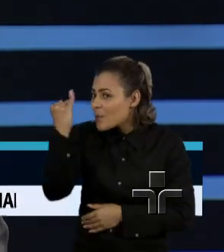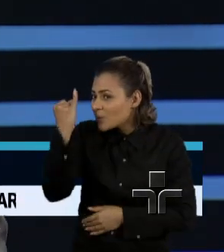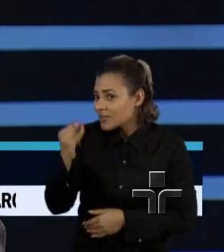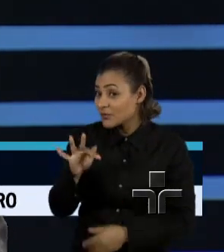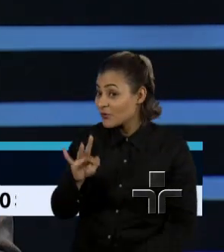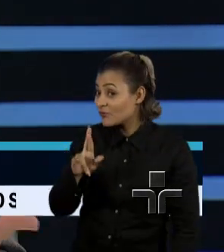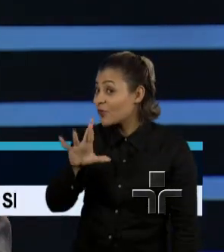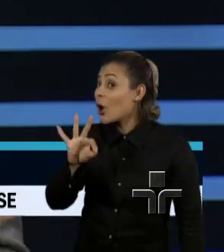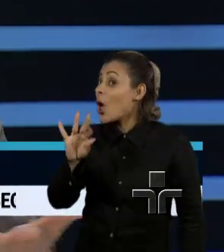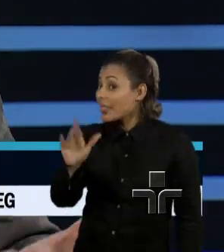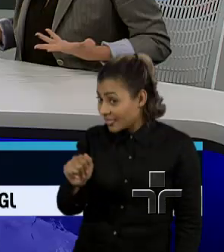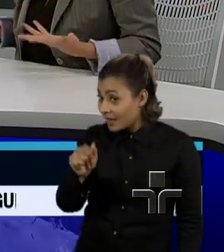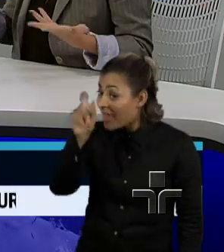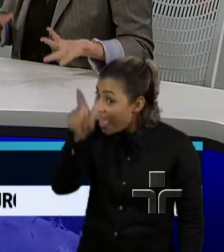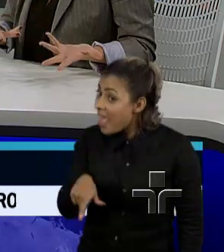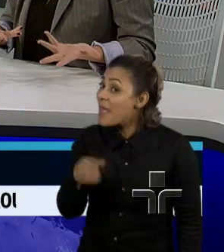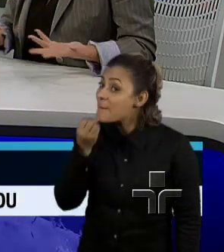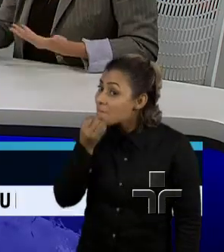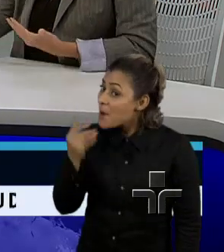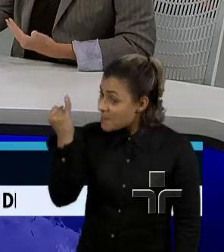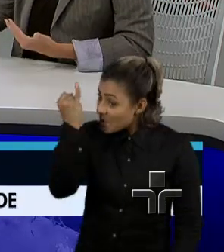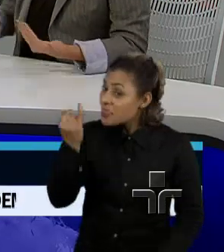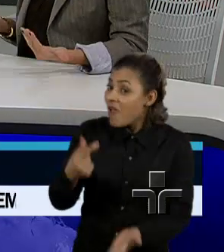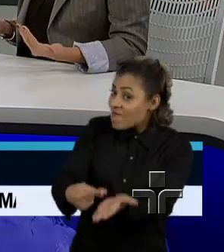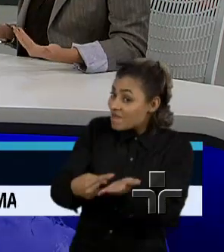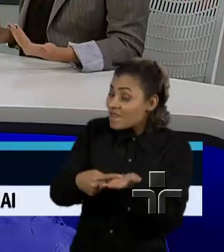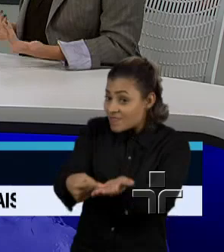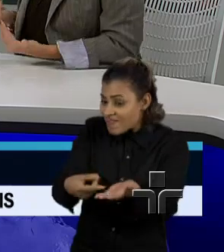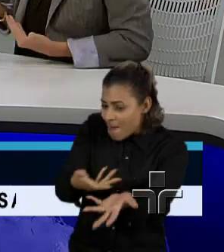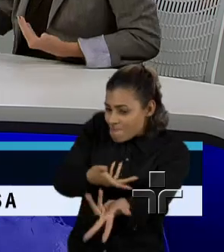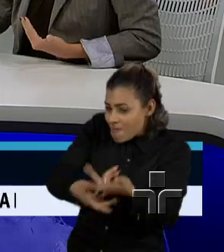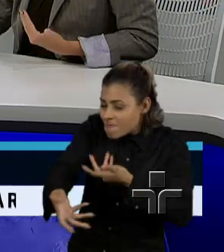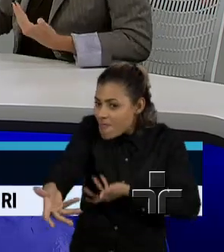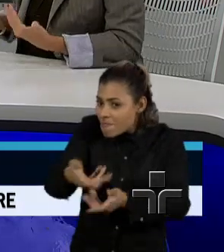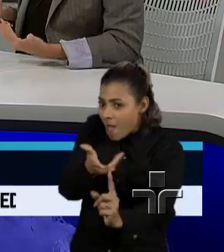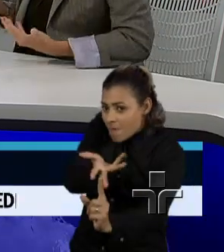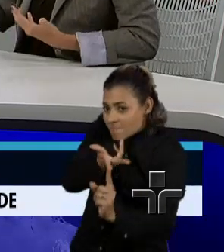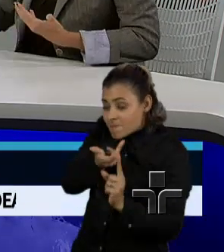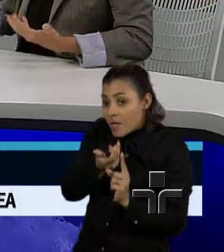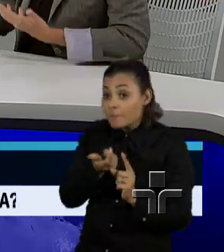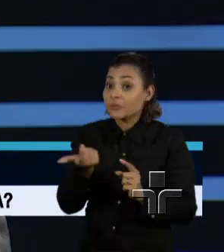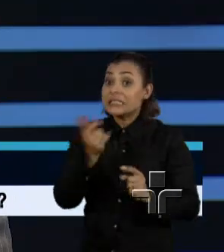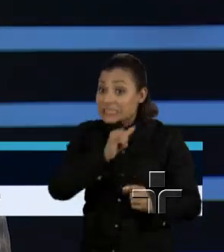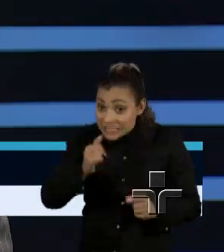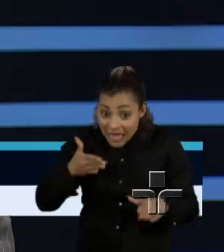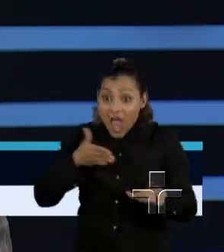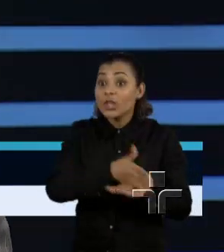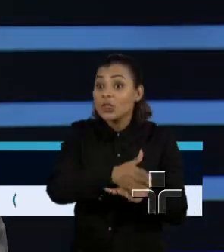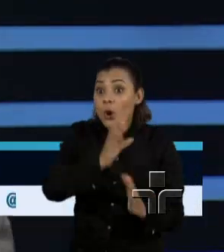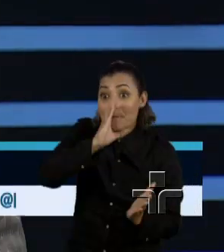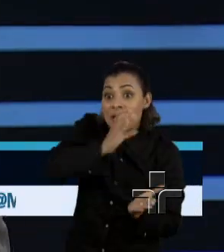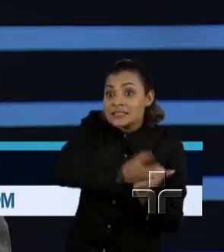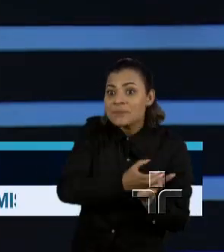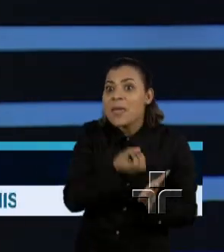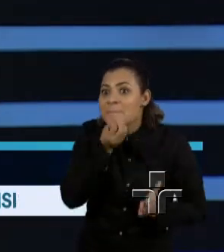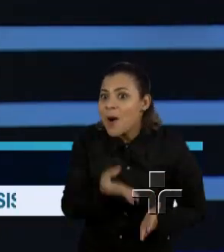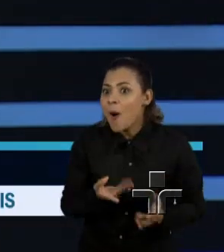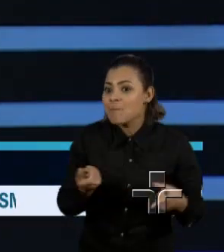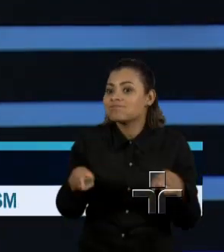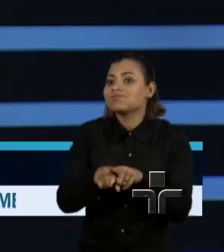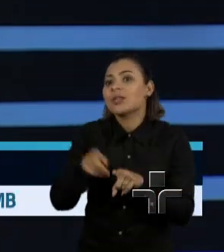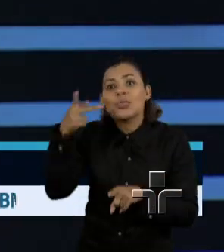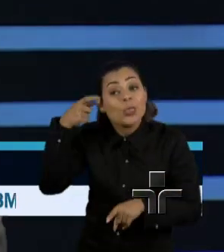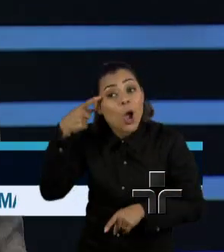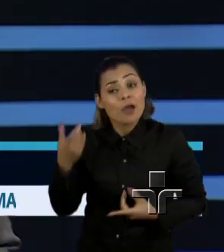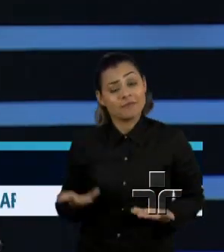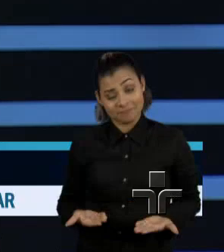importante, enfim, que se mostrou um articulador, que foi o deputado, e quando ele traz isso, é um ganho que ele tem para buscar isso, para buscar esse tipo de